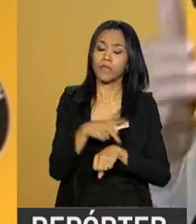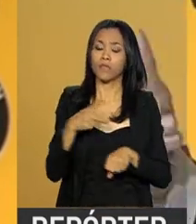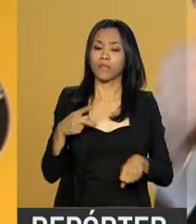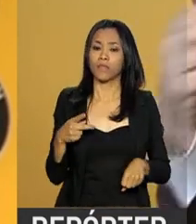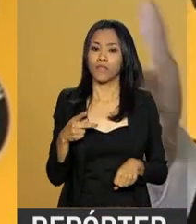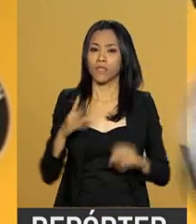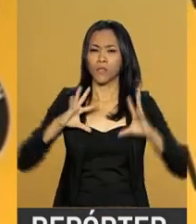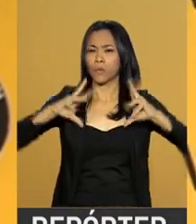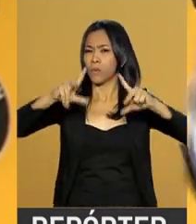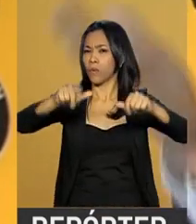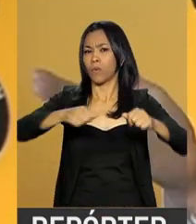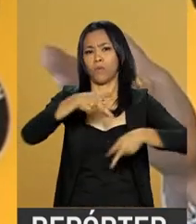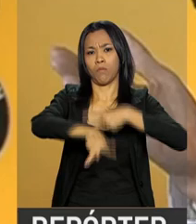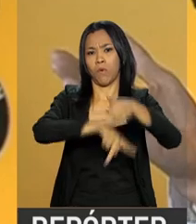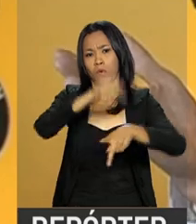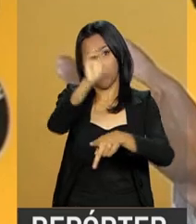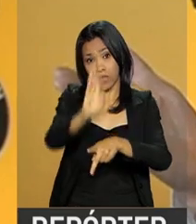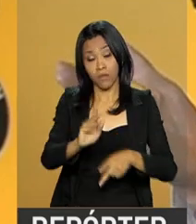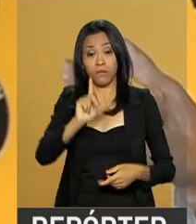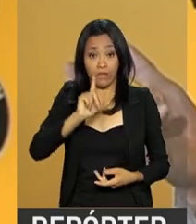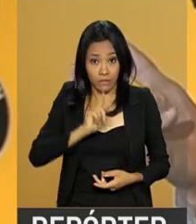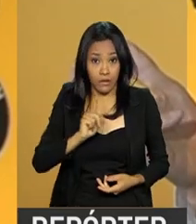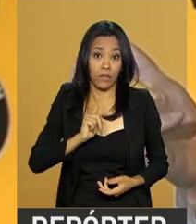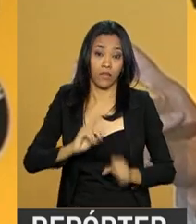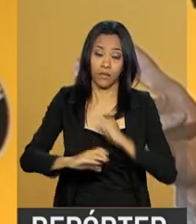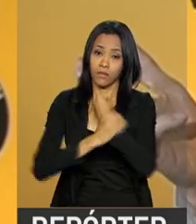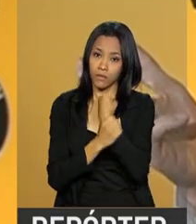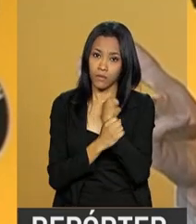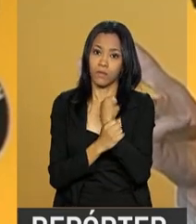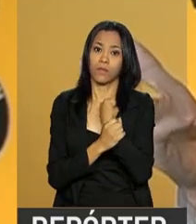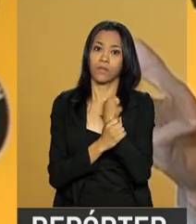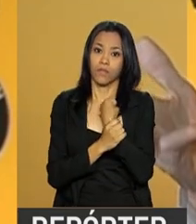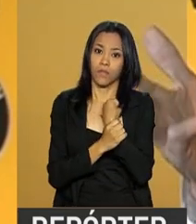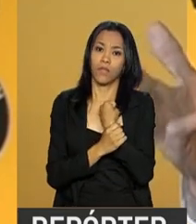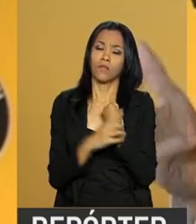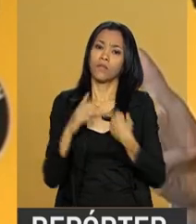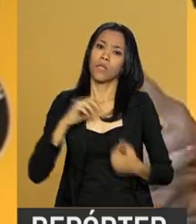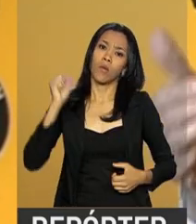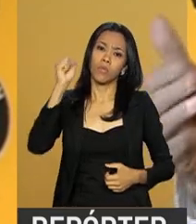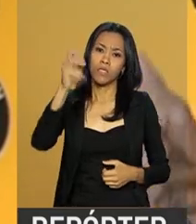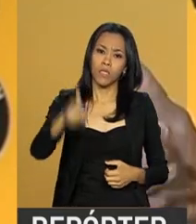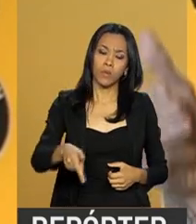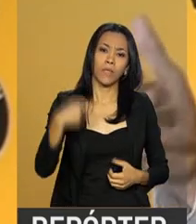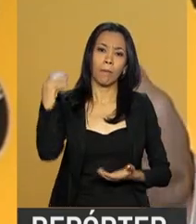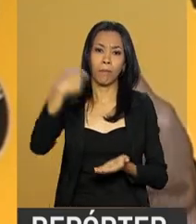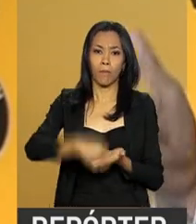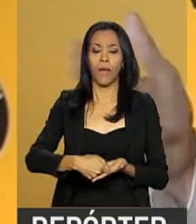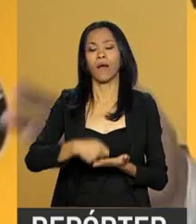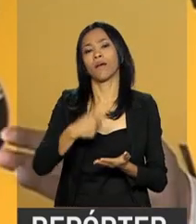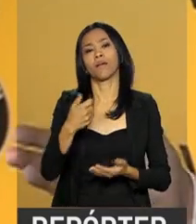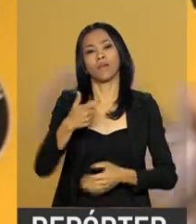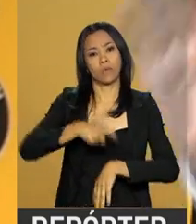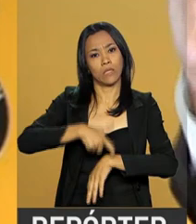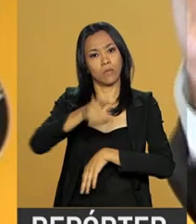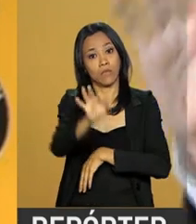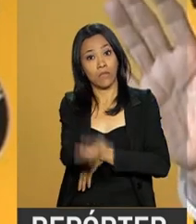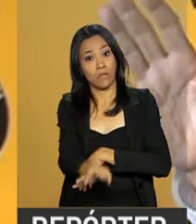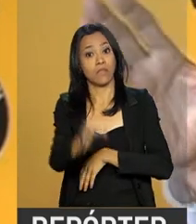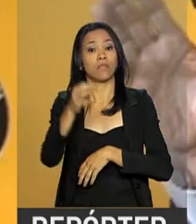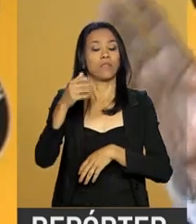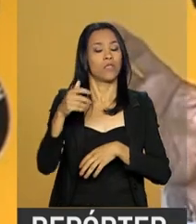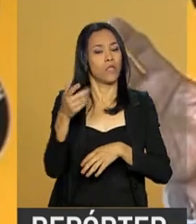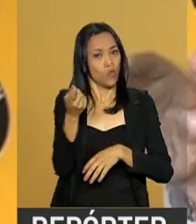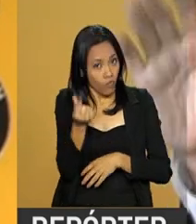todos os brasileiros tenham garantia de ter uma aposentadoria paga a tempo ea hora e no valor